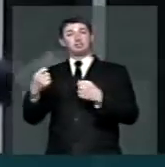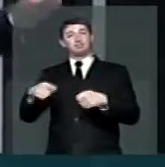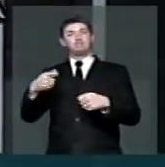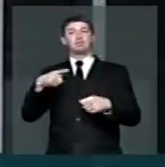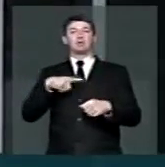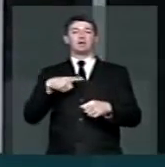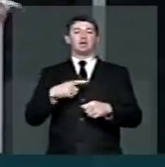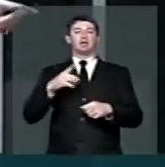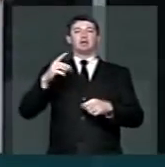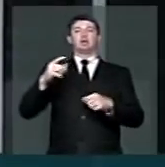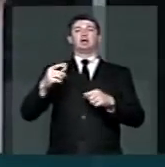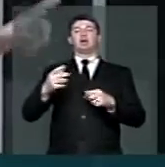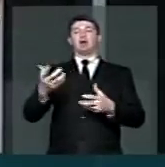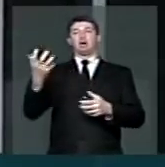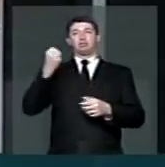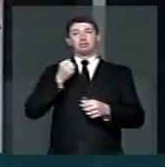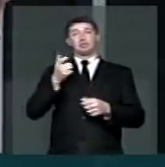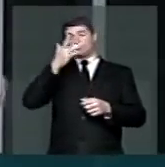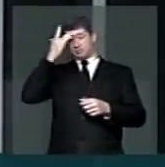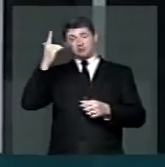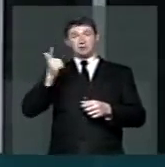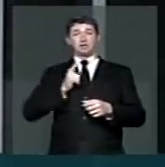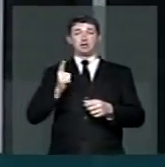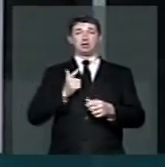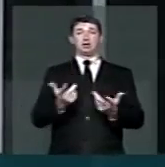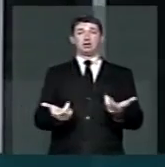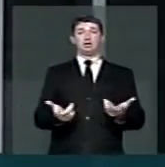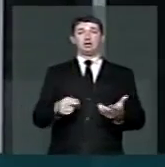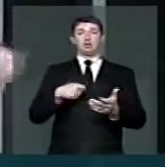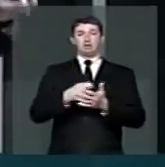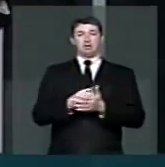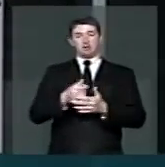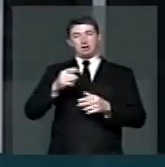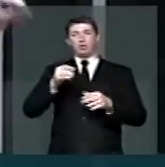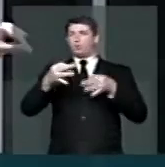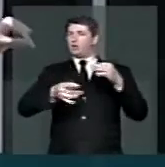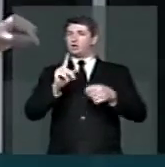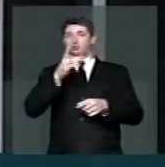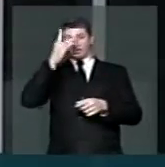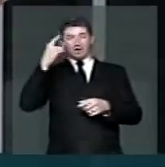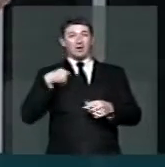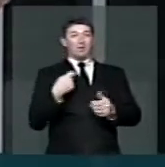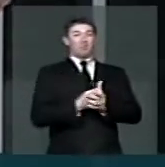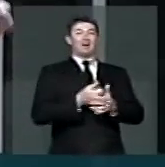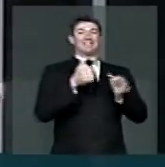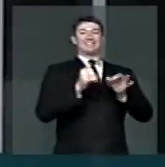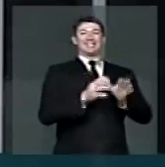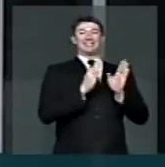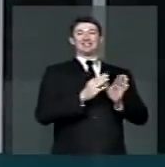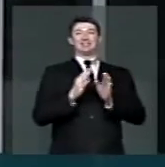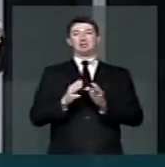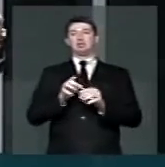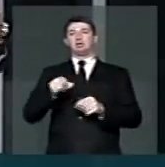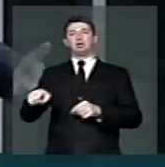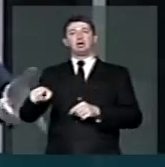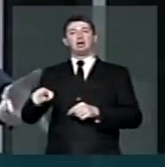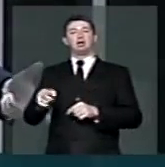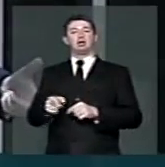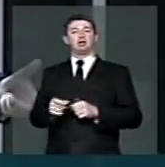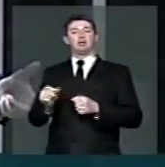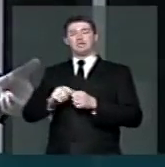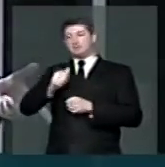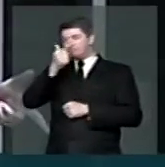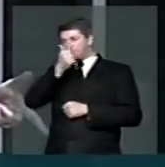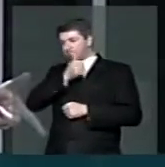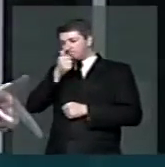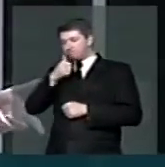os mesmos benefícios dos inadimplentes. Não é justo que os inadimplentes tivessem os benefícios e aqueles que fazem um